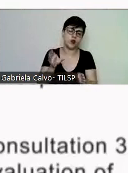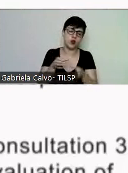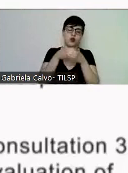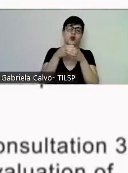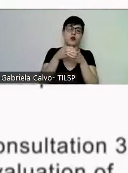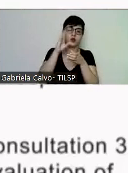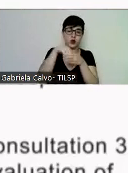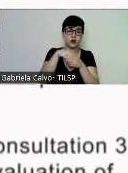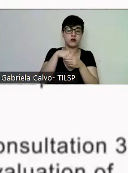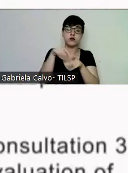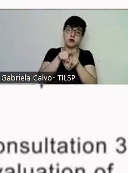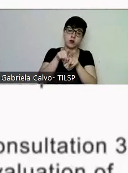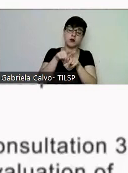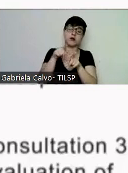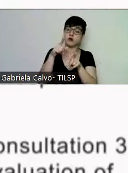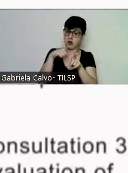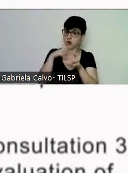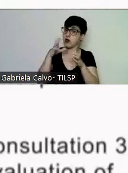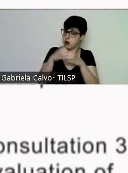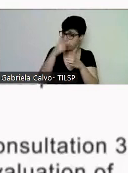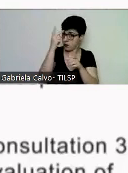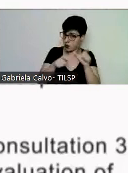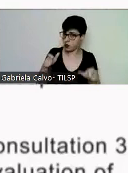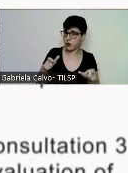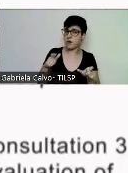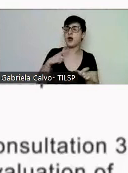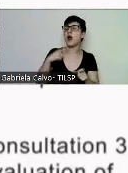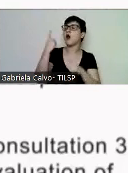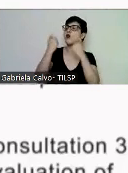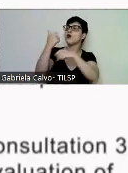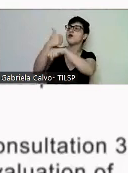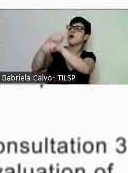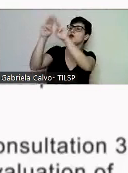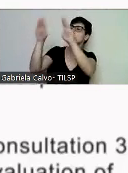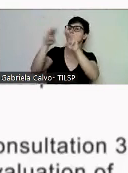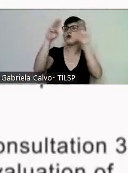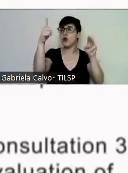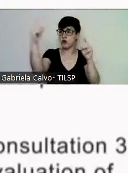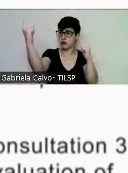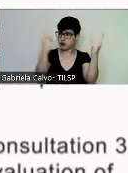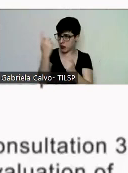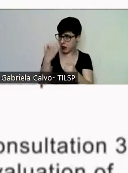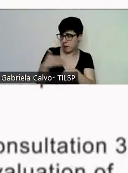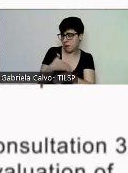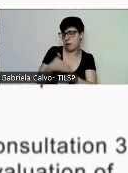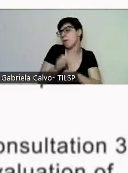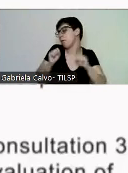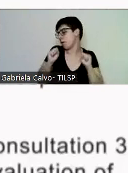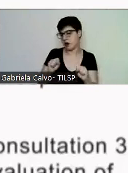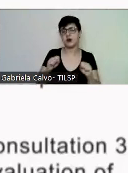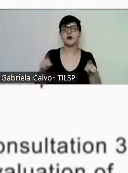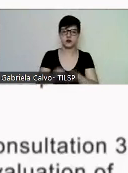que quisessem participar desse debate entendendo que a definição ela escapa né o próprio os próprios limites